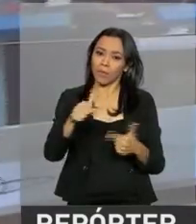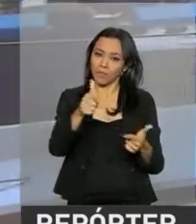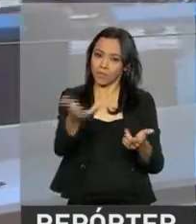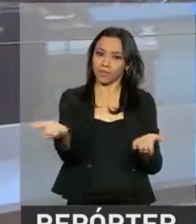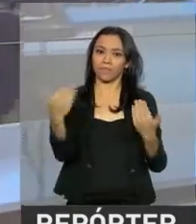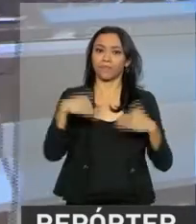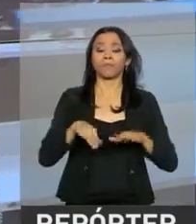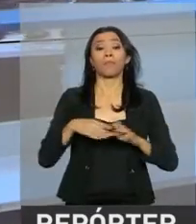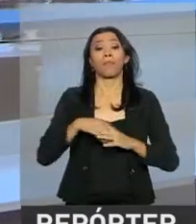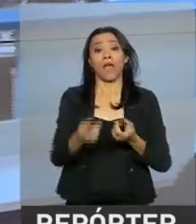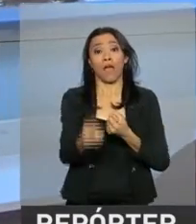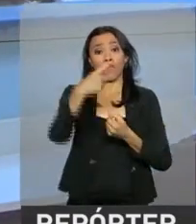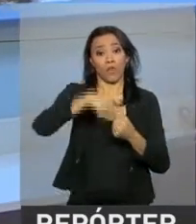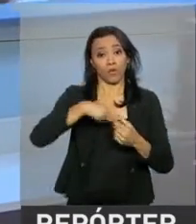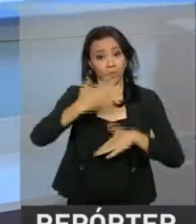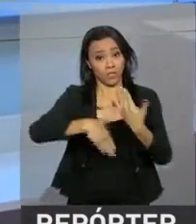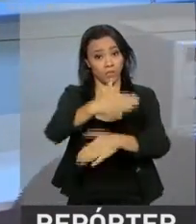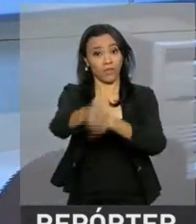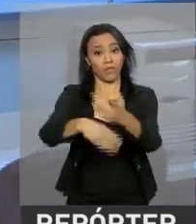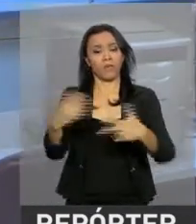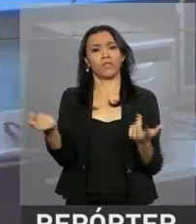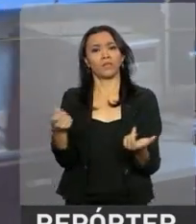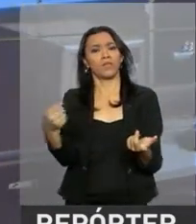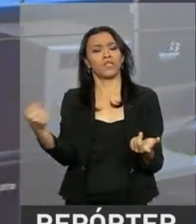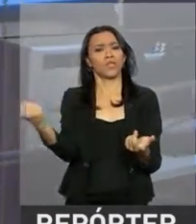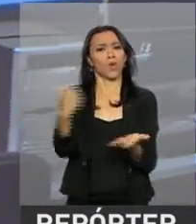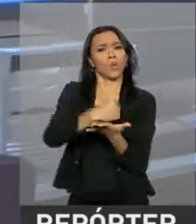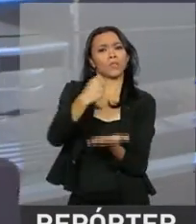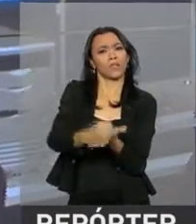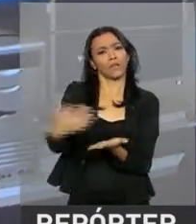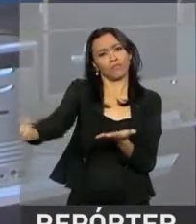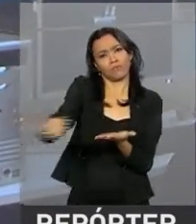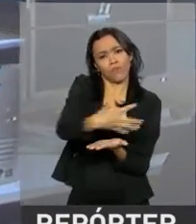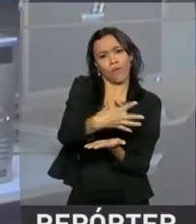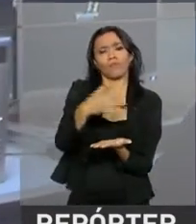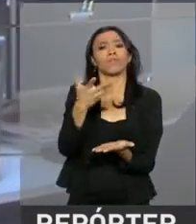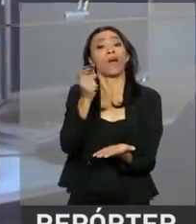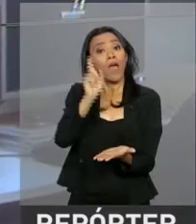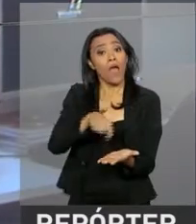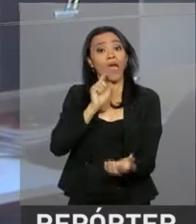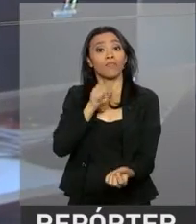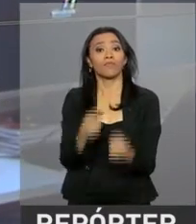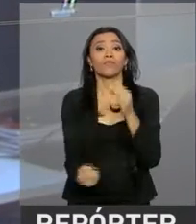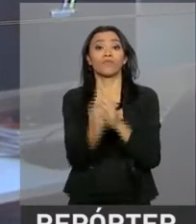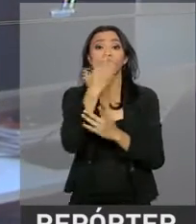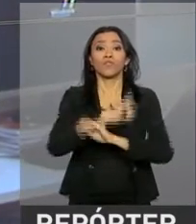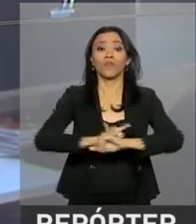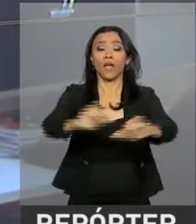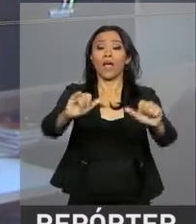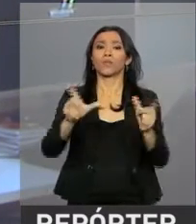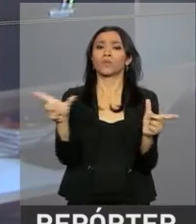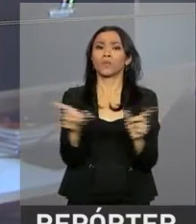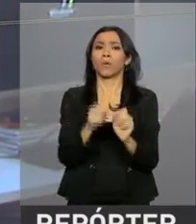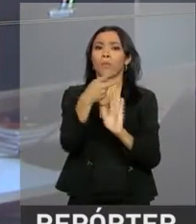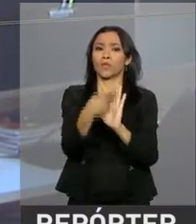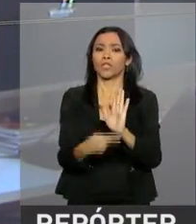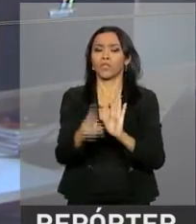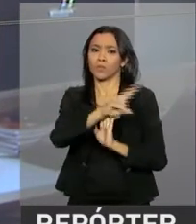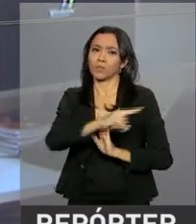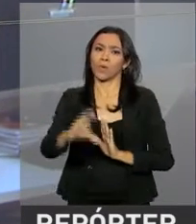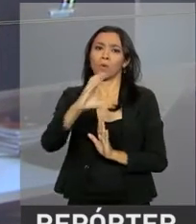o crescimento do país e fechar novos negócios. Para isso foi lançado o projeto Crescer, que dá mais segurança